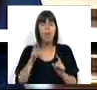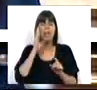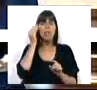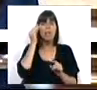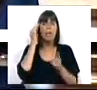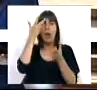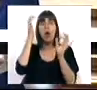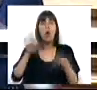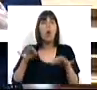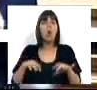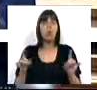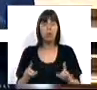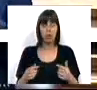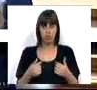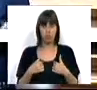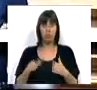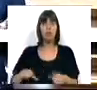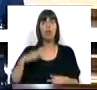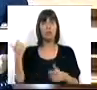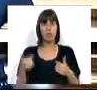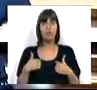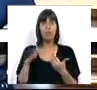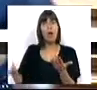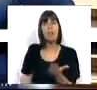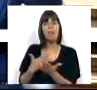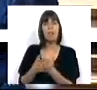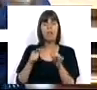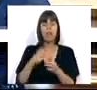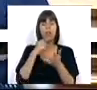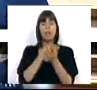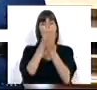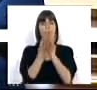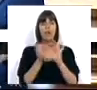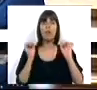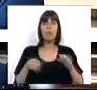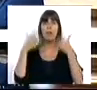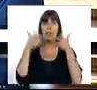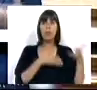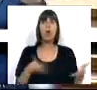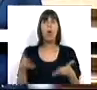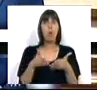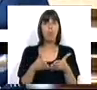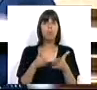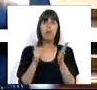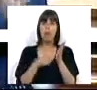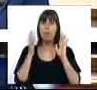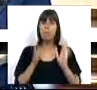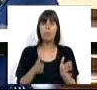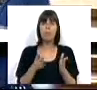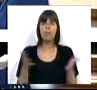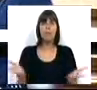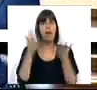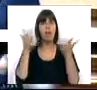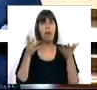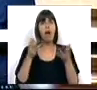conta conclusões. E nós, Verdes, inclusivamente, apresentámos aqui um conjunto de princípios orientadores para o necessário fomento